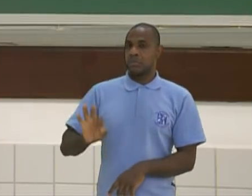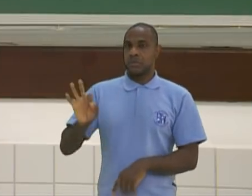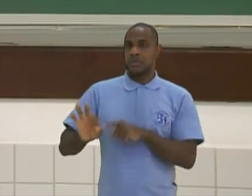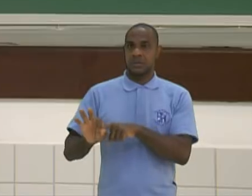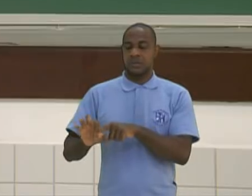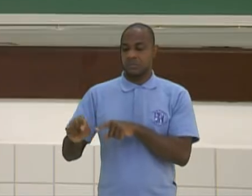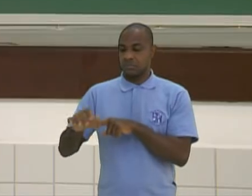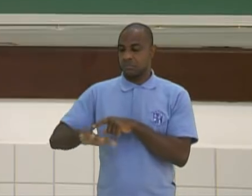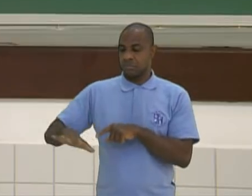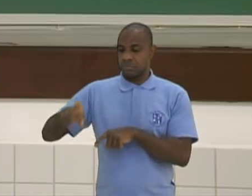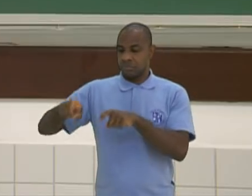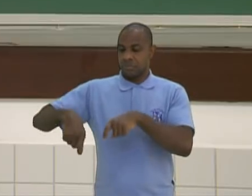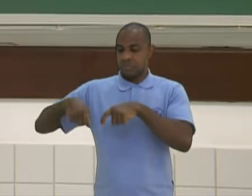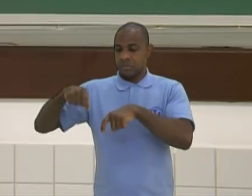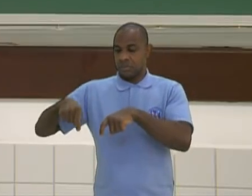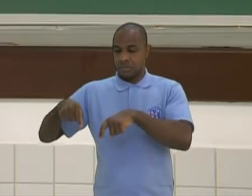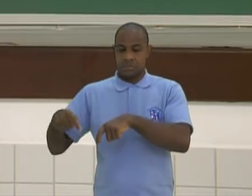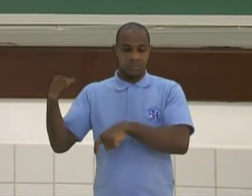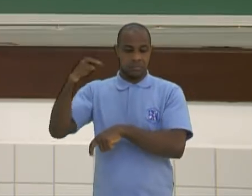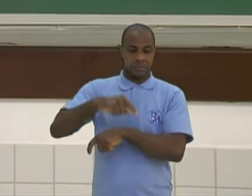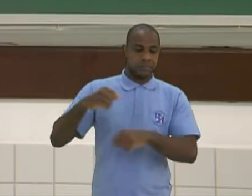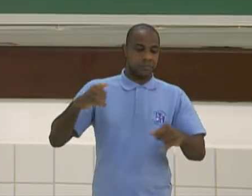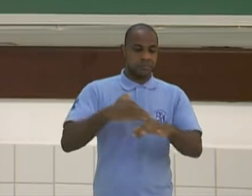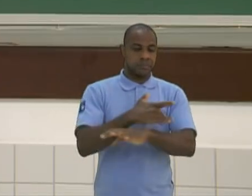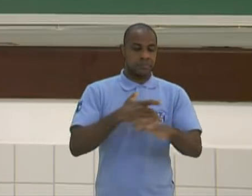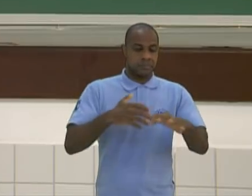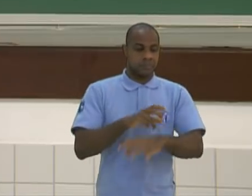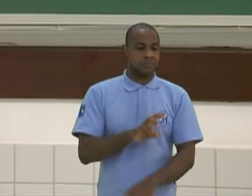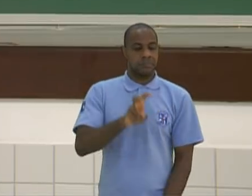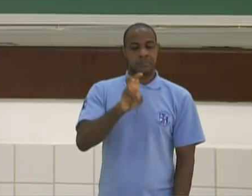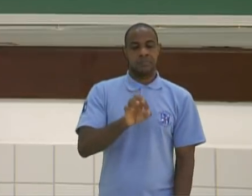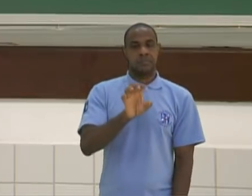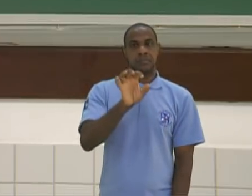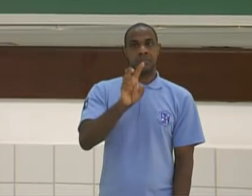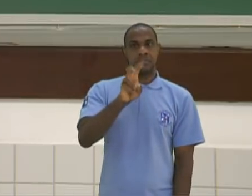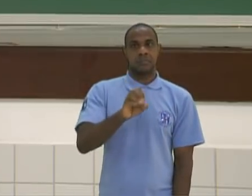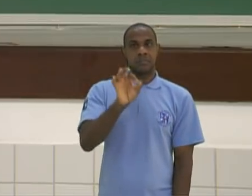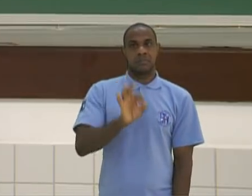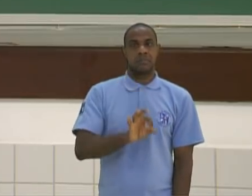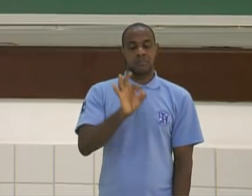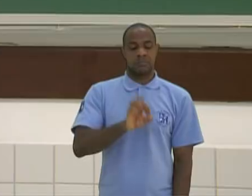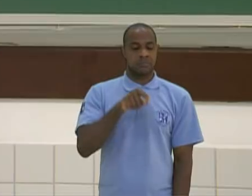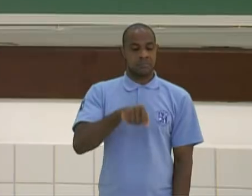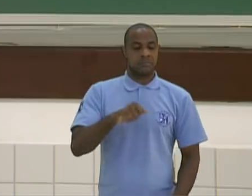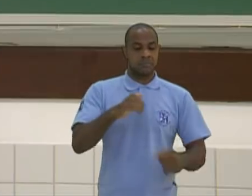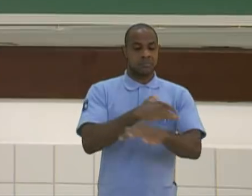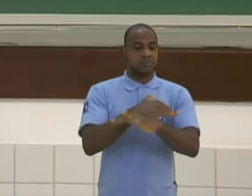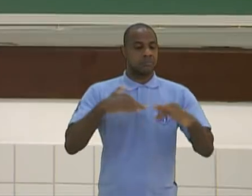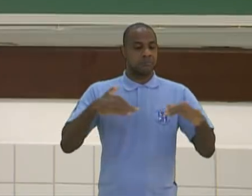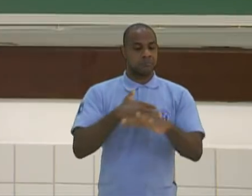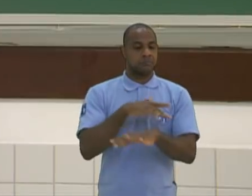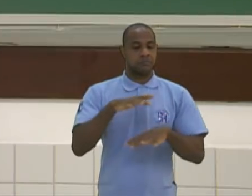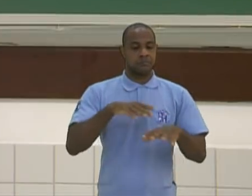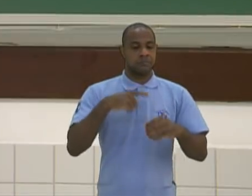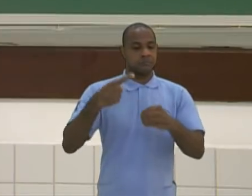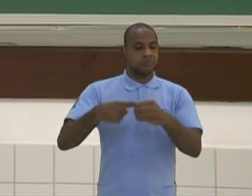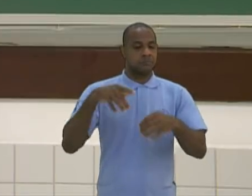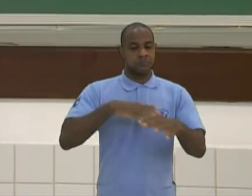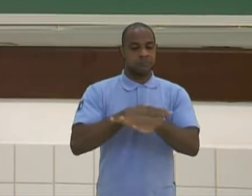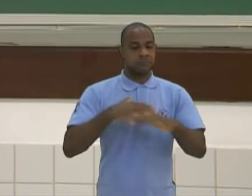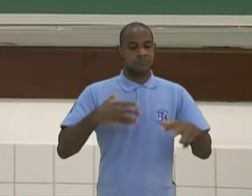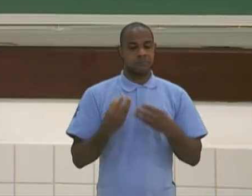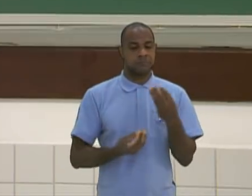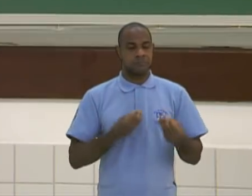na área da cidade, no espaço urbano. Olha que interessante, nós já tivemos isso, e curiosamente, né? Ou, enfim,